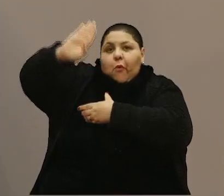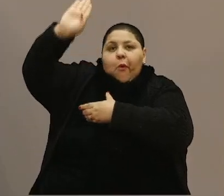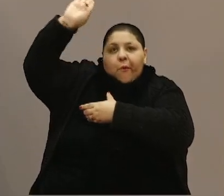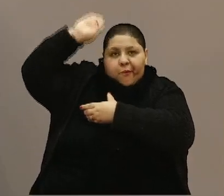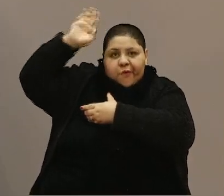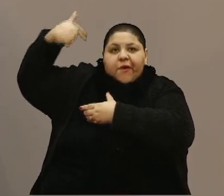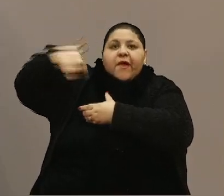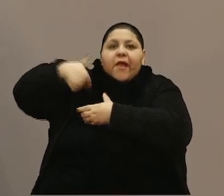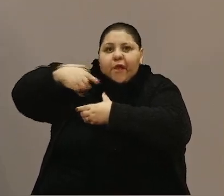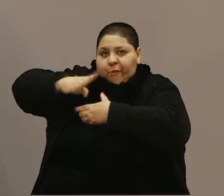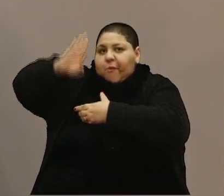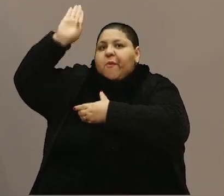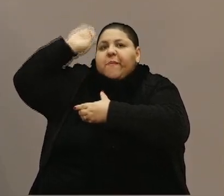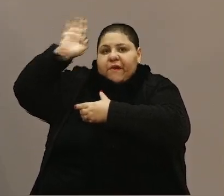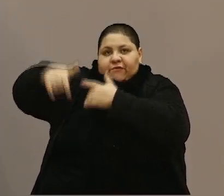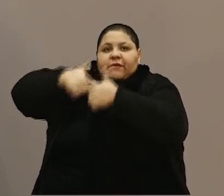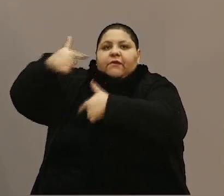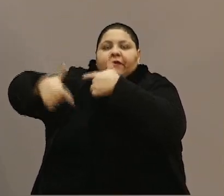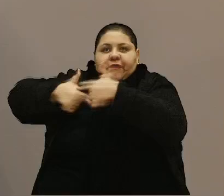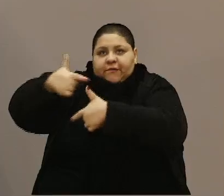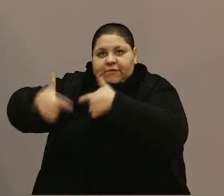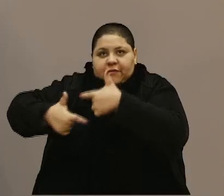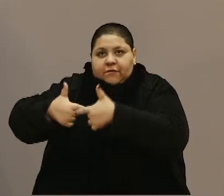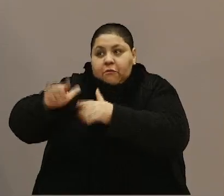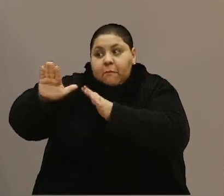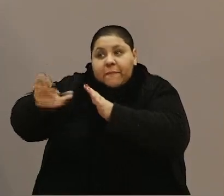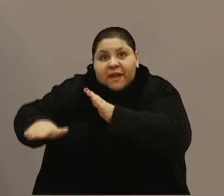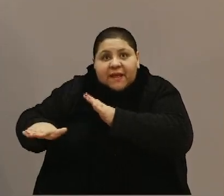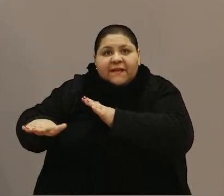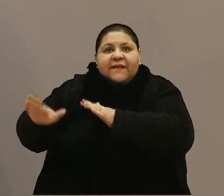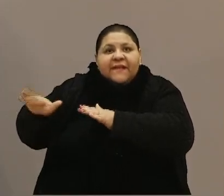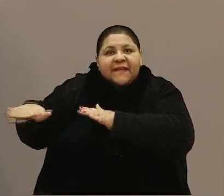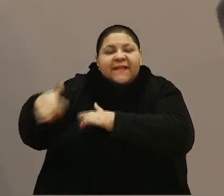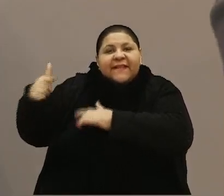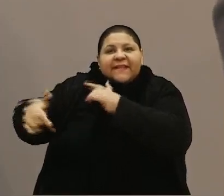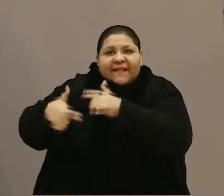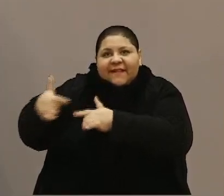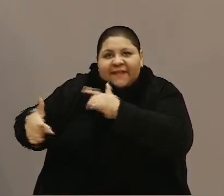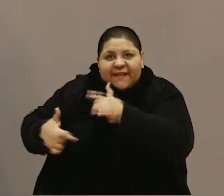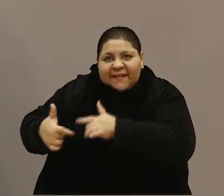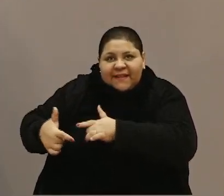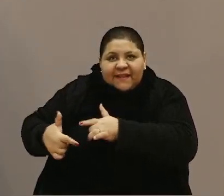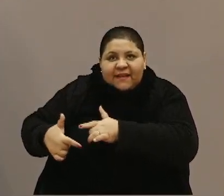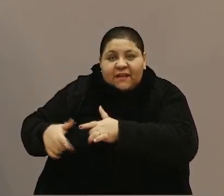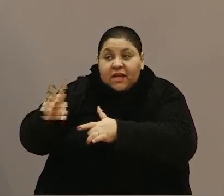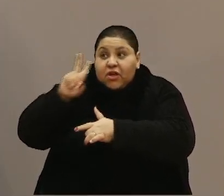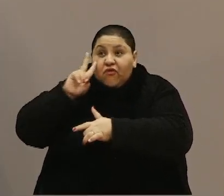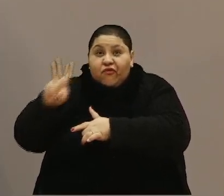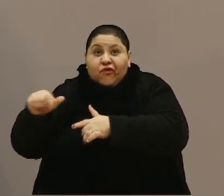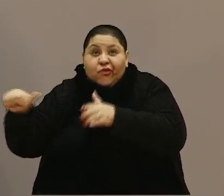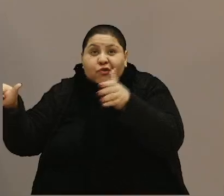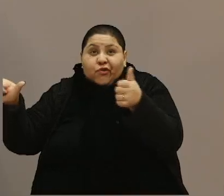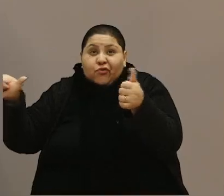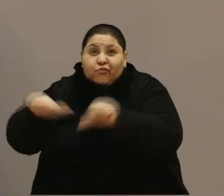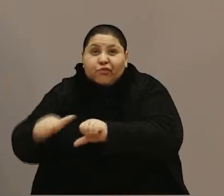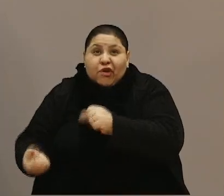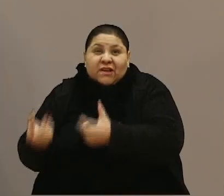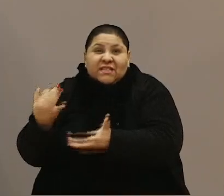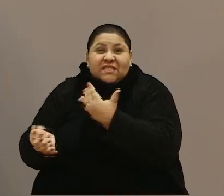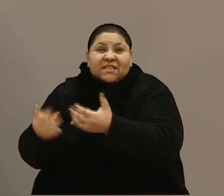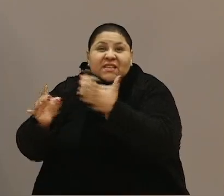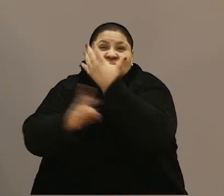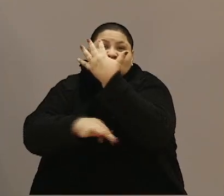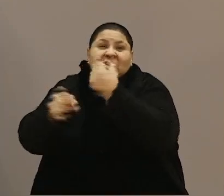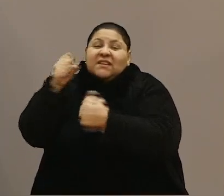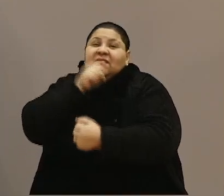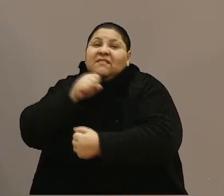qual eu fui bombeiro também enquanto mirim, enquanto trabalhei lá, e peguei um dos piores incêndios que Canela teve, se não o pior, na